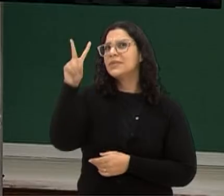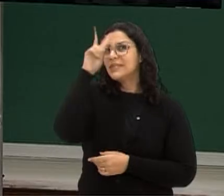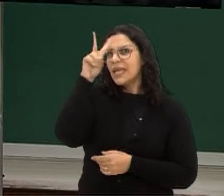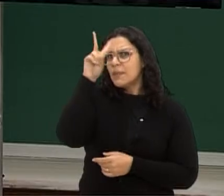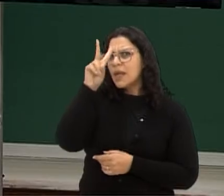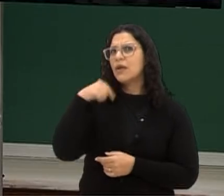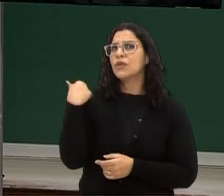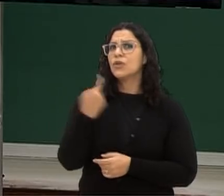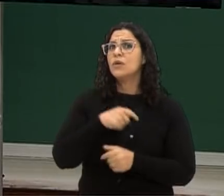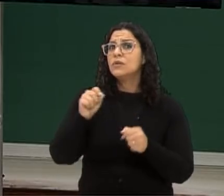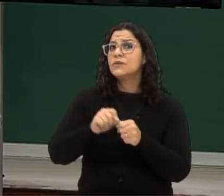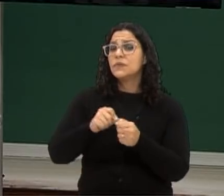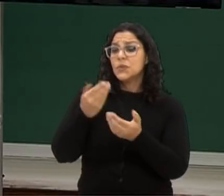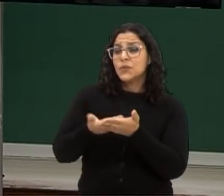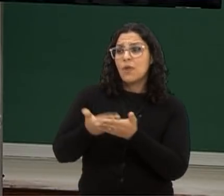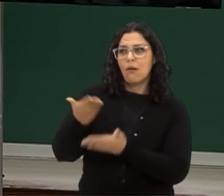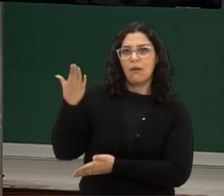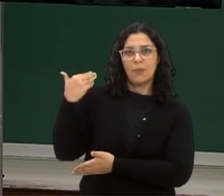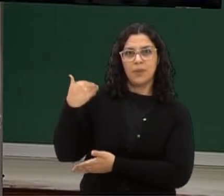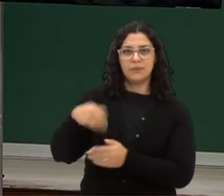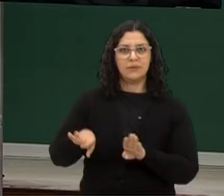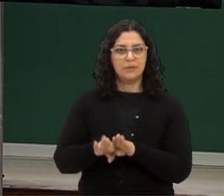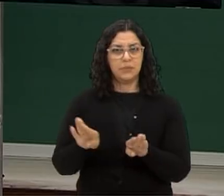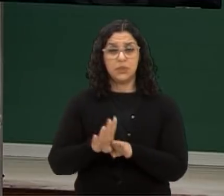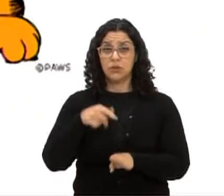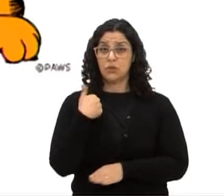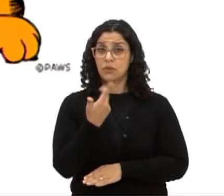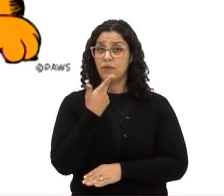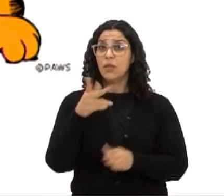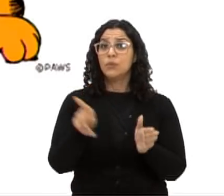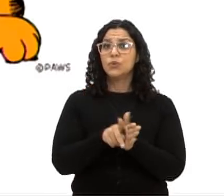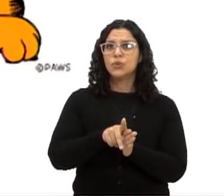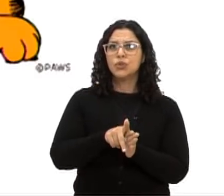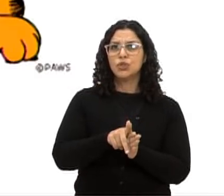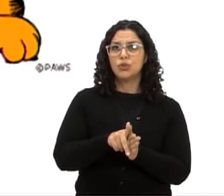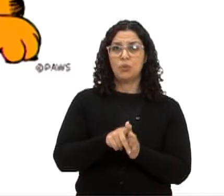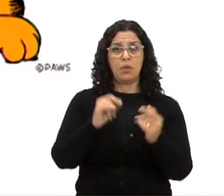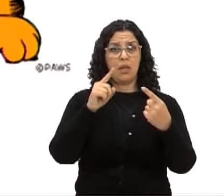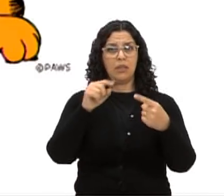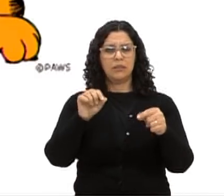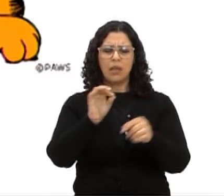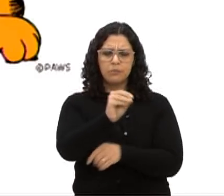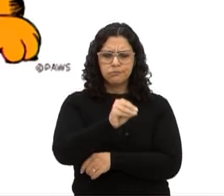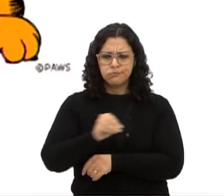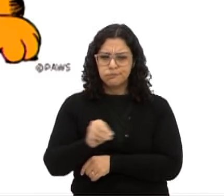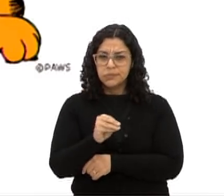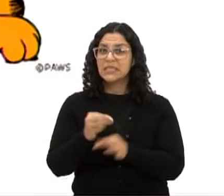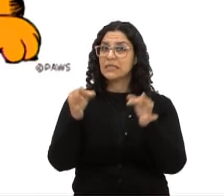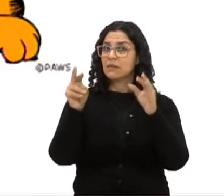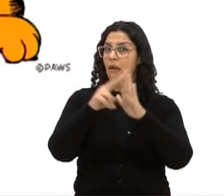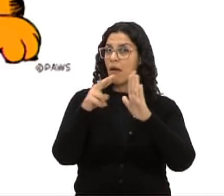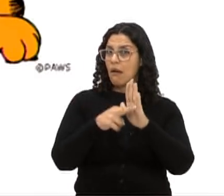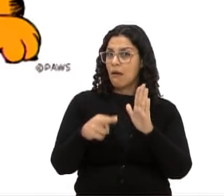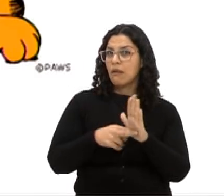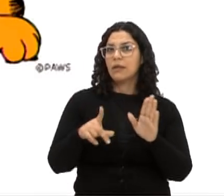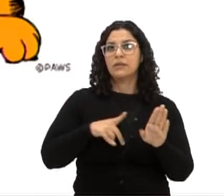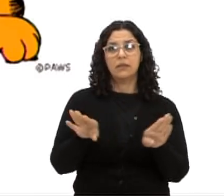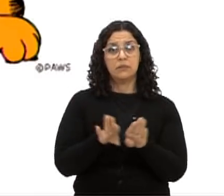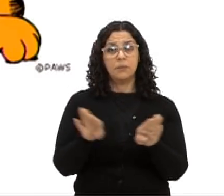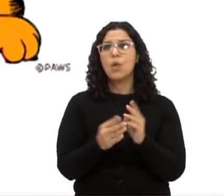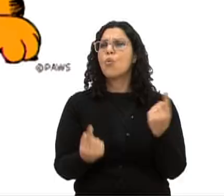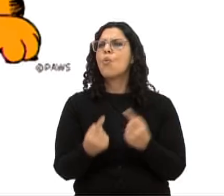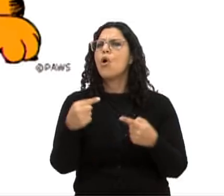relembrar o que a gente fez na aula passada, né? A gente falou sobre os lances irregulares, falamos quais são os